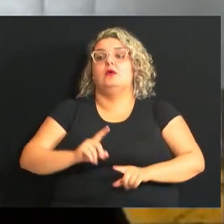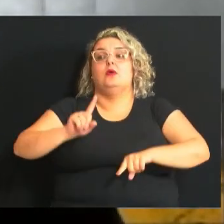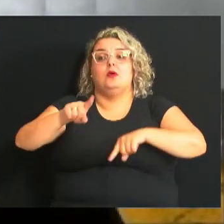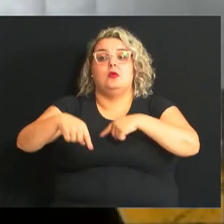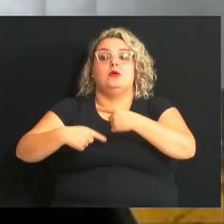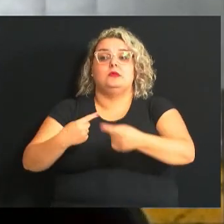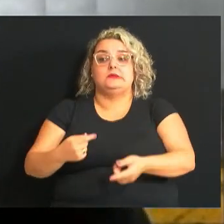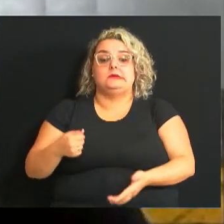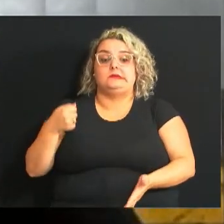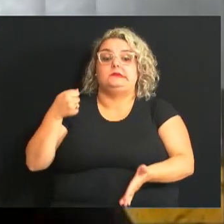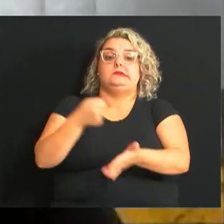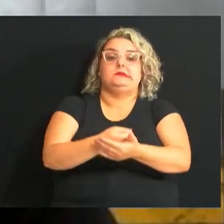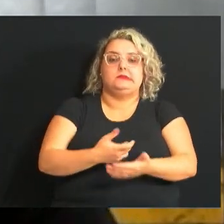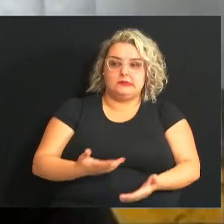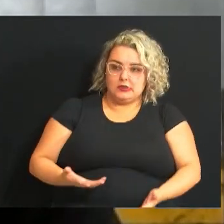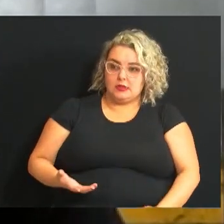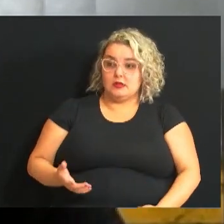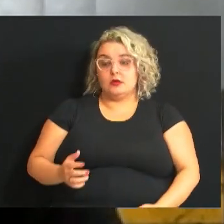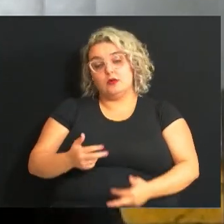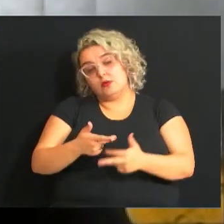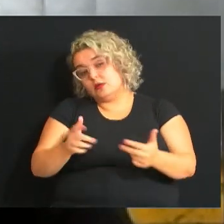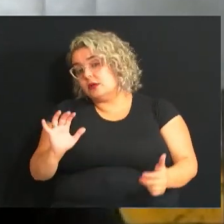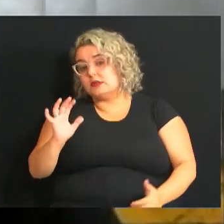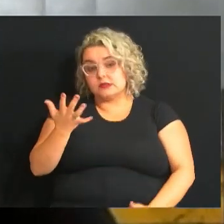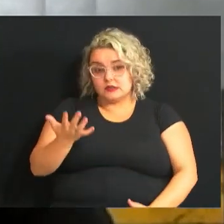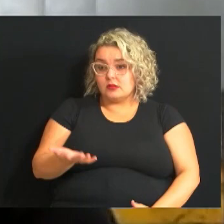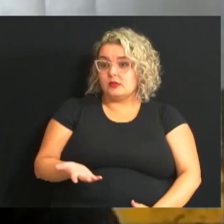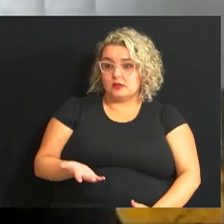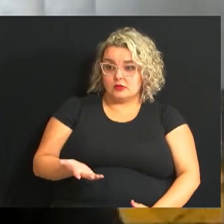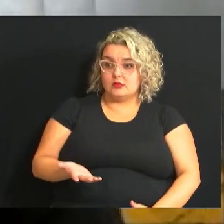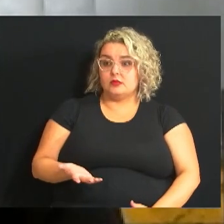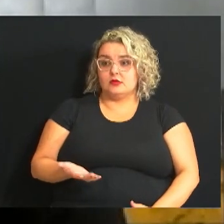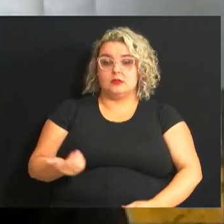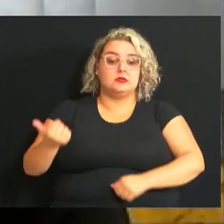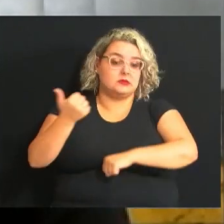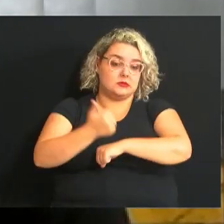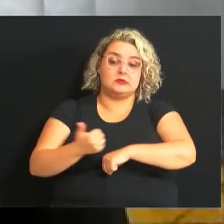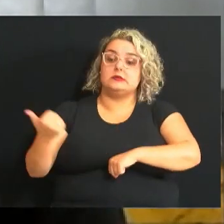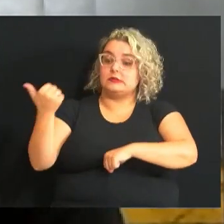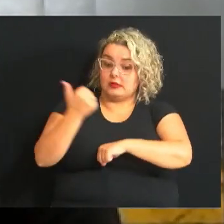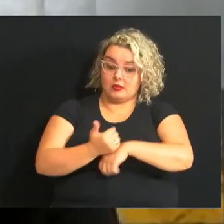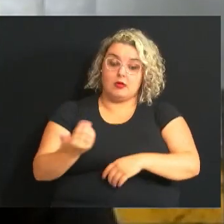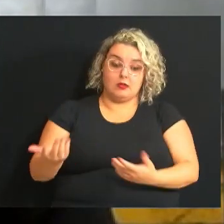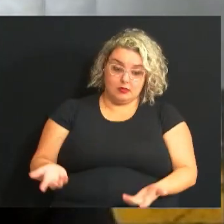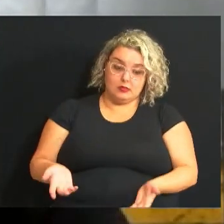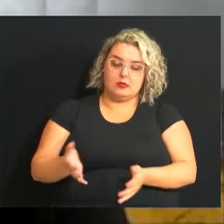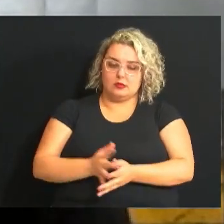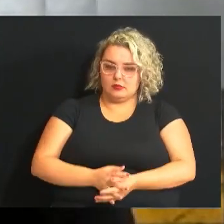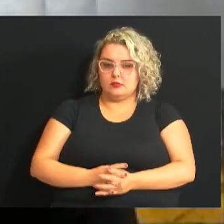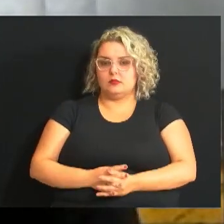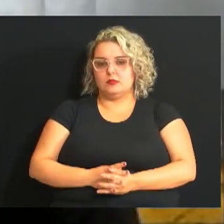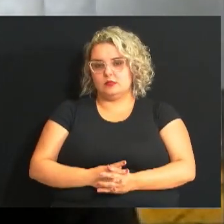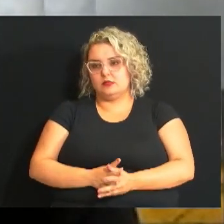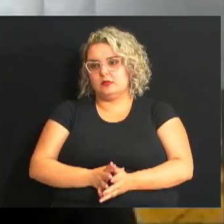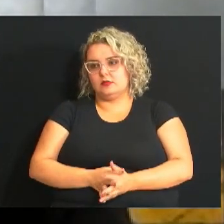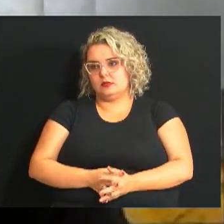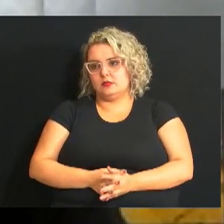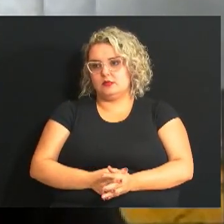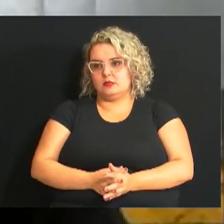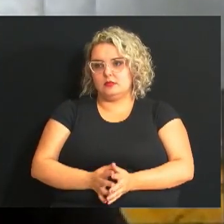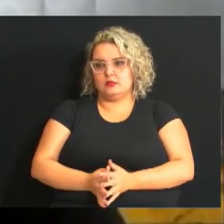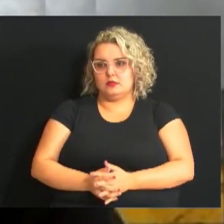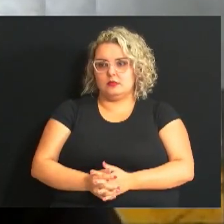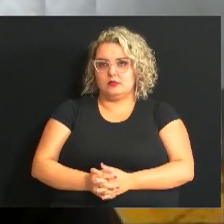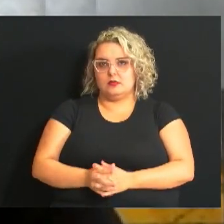são fatalidades que acontecem, né? Desses golpes. Eu vejo que, assim, não sei